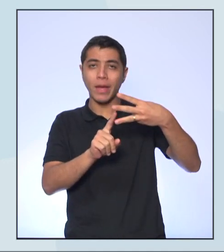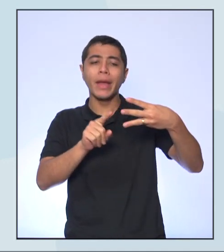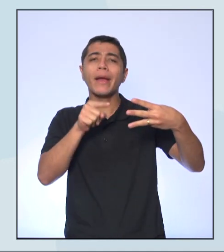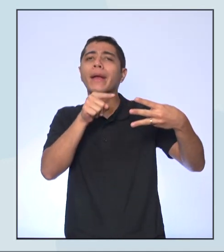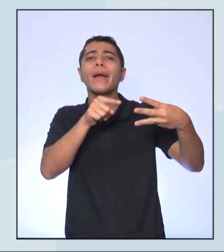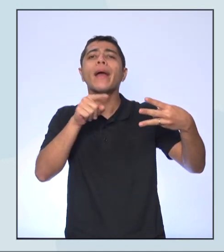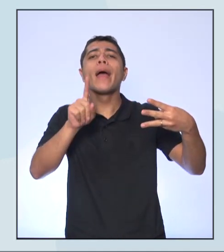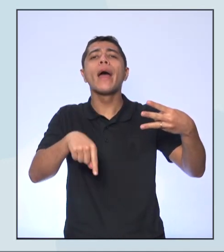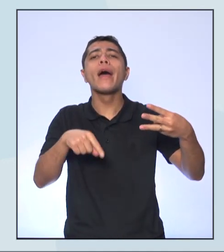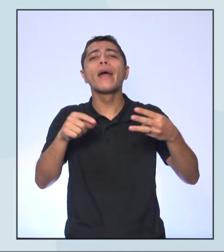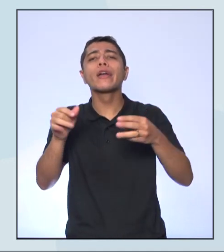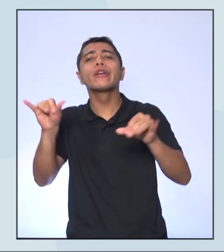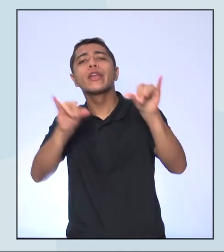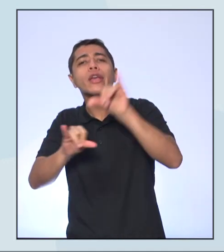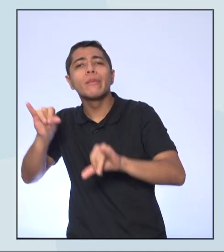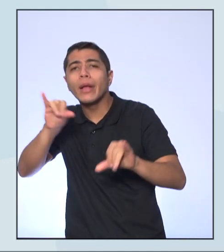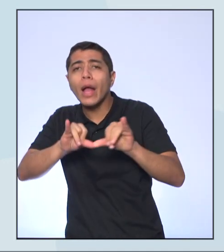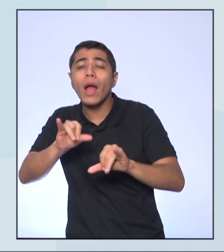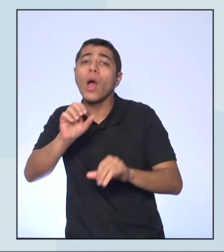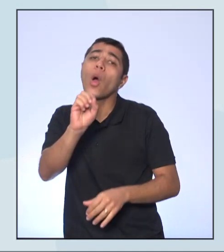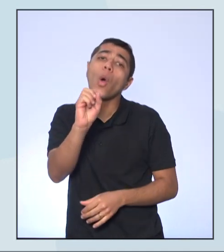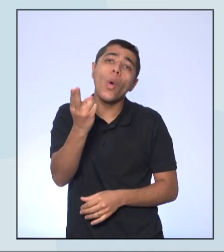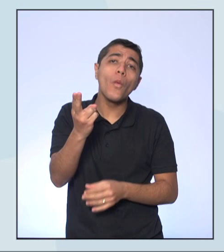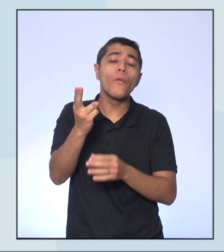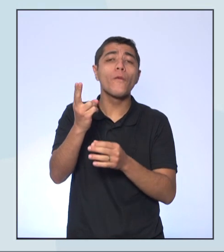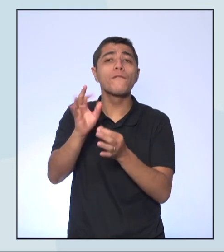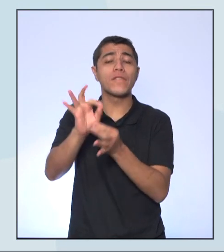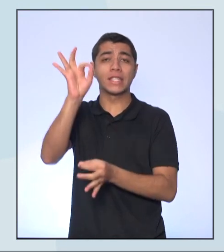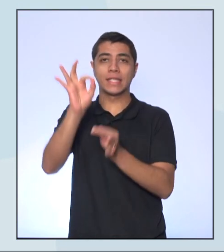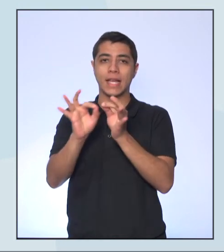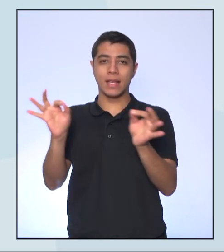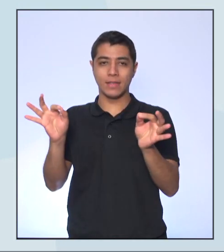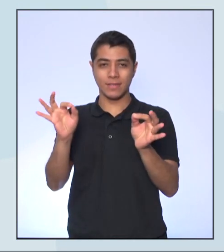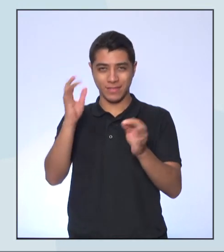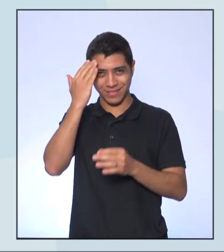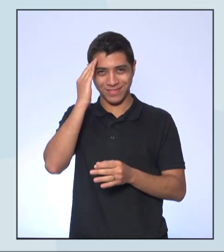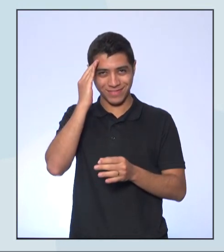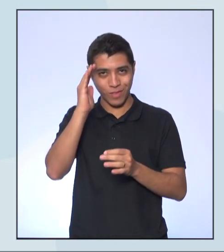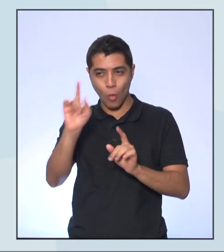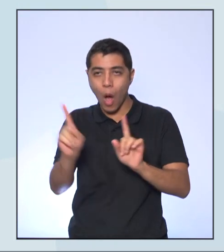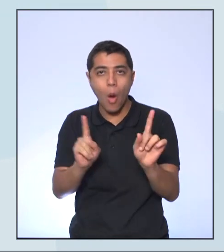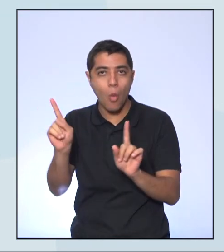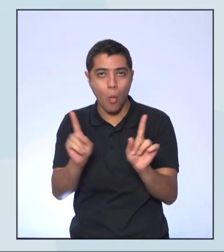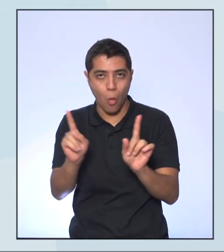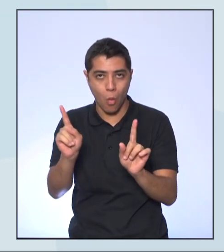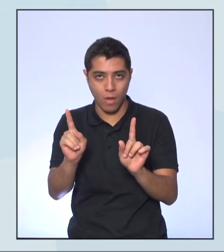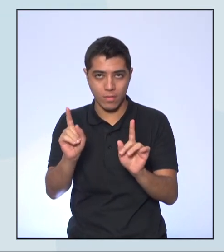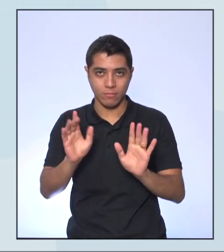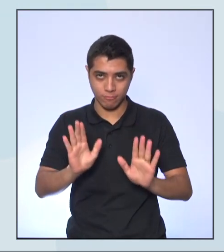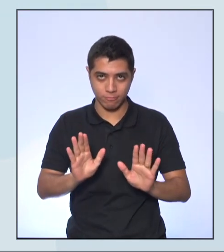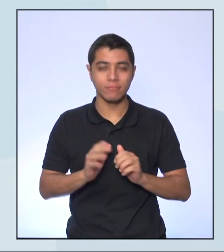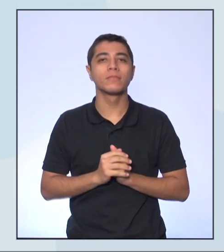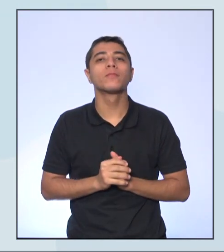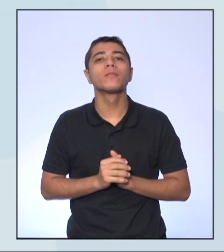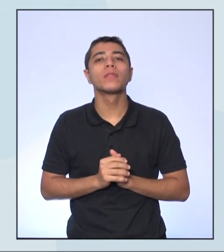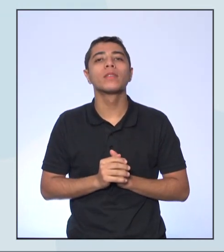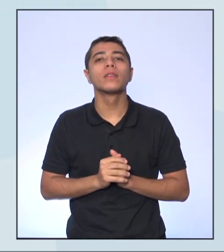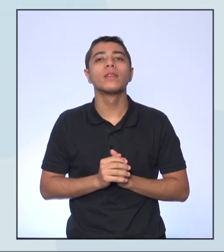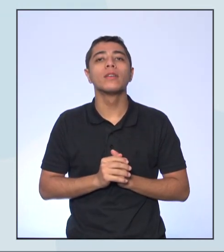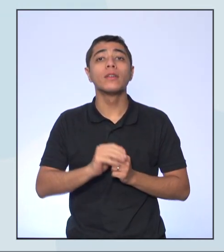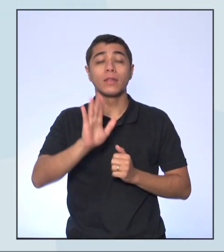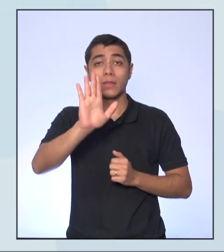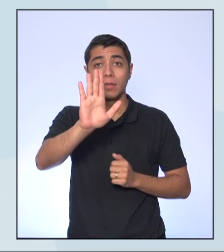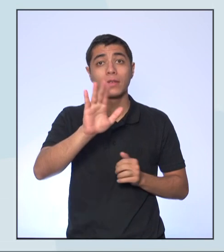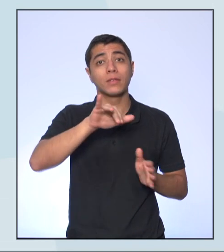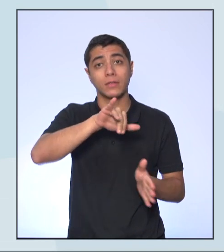são físicos. A gente tem uma mistura aí de químico ou físico. Agora, a segunda parte, ela vai um pouquinho mais elaborada. O que vocês vão precisar